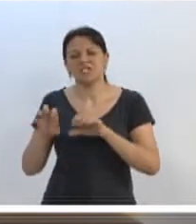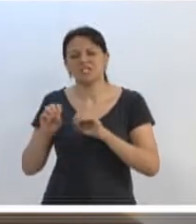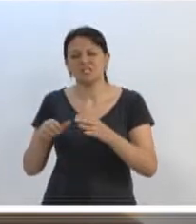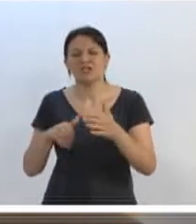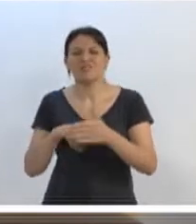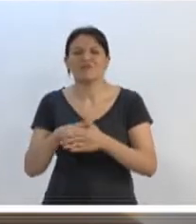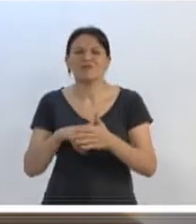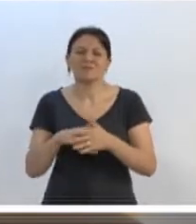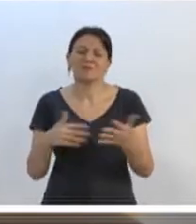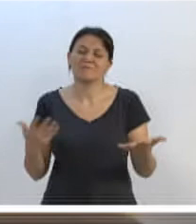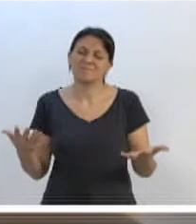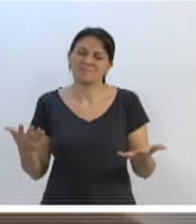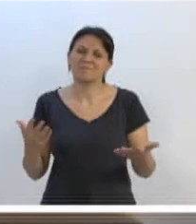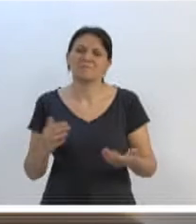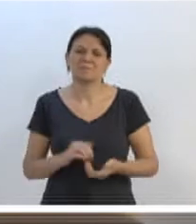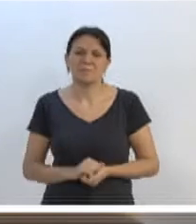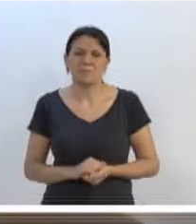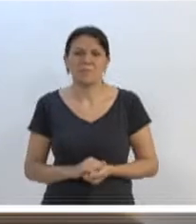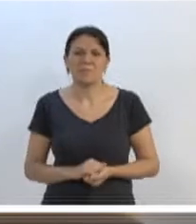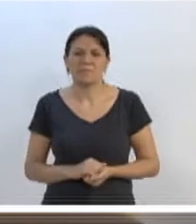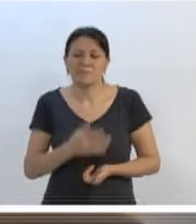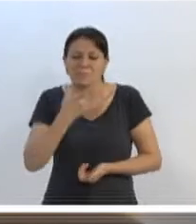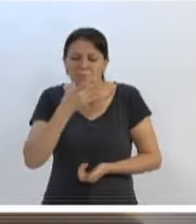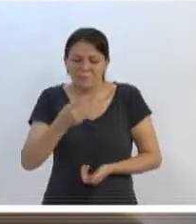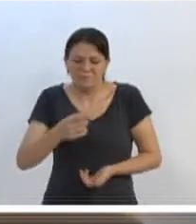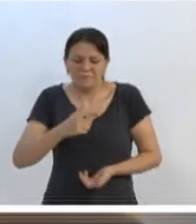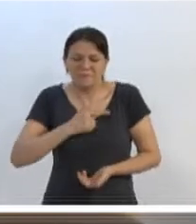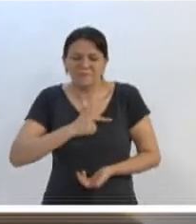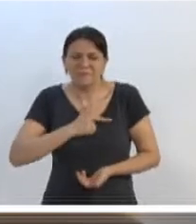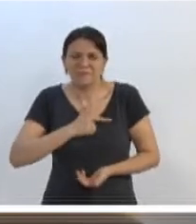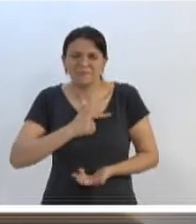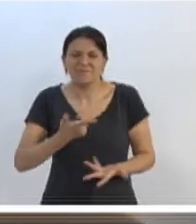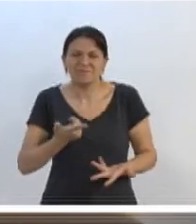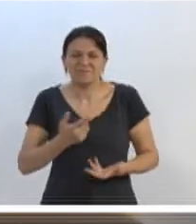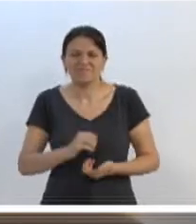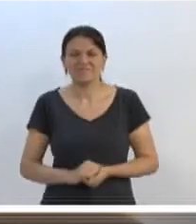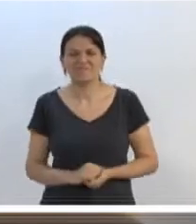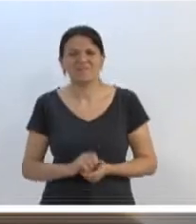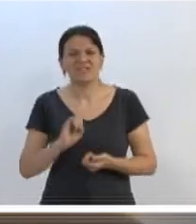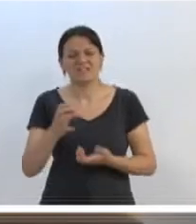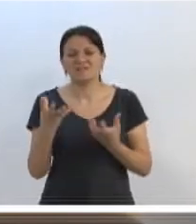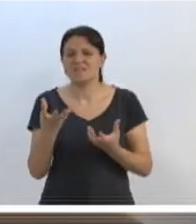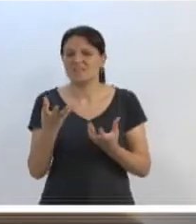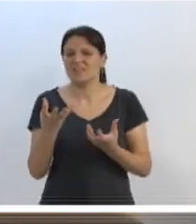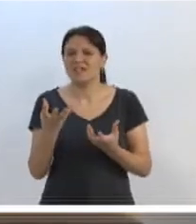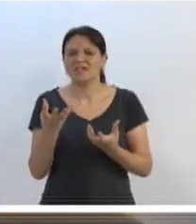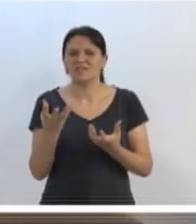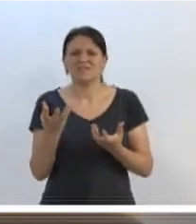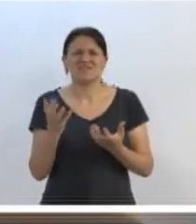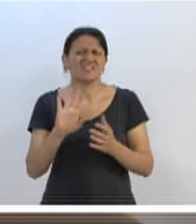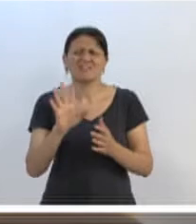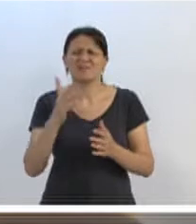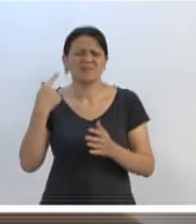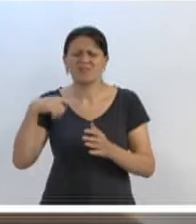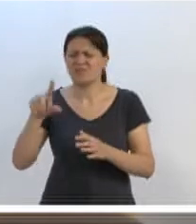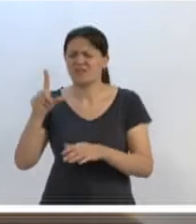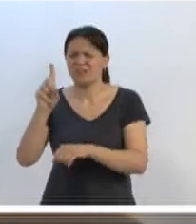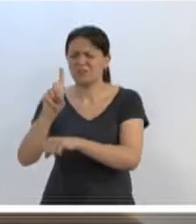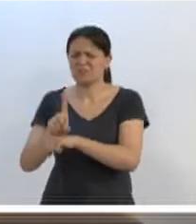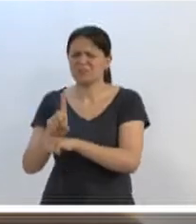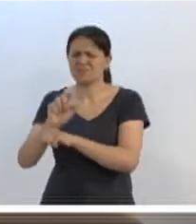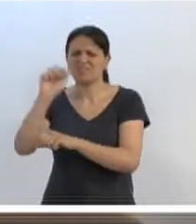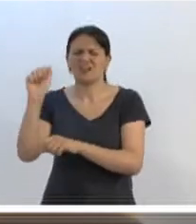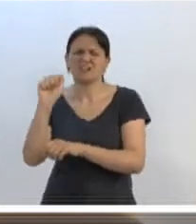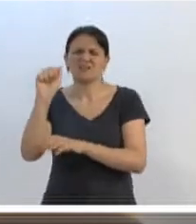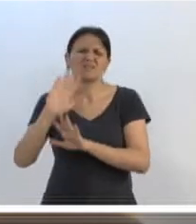associação de moradores que está fazendo isso. Eu acho feio isso. Se querem fazer isso, não assuma a associação de moradores. Não assuma o compromisso